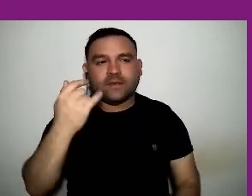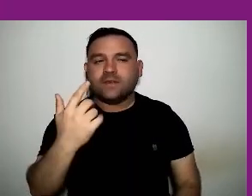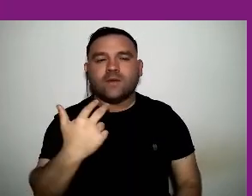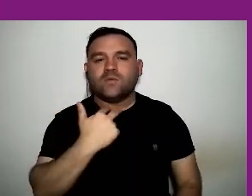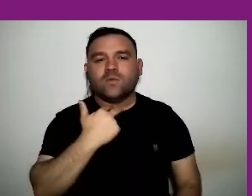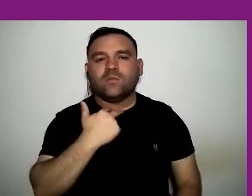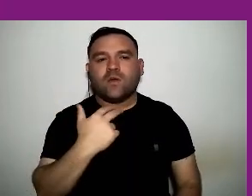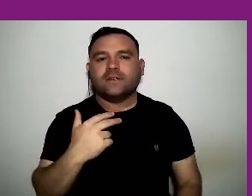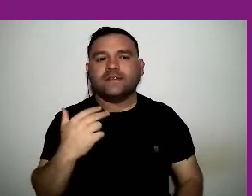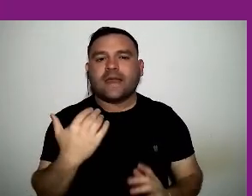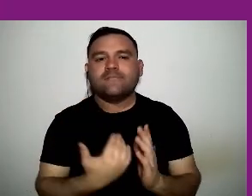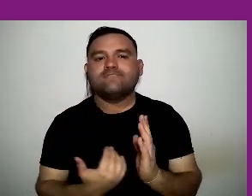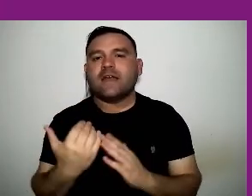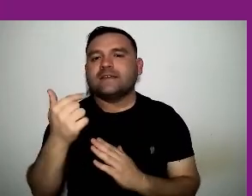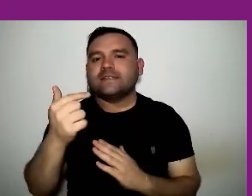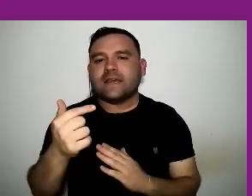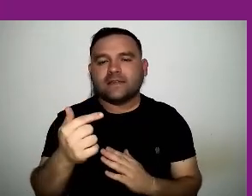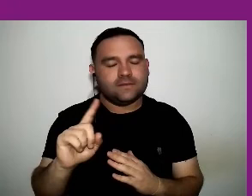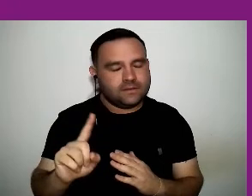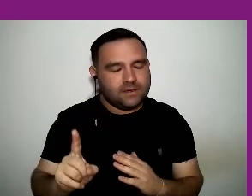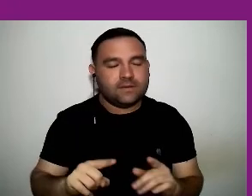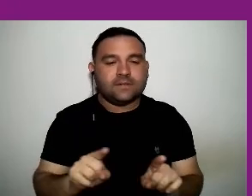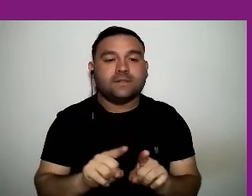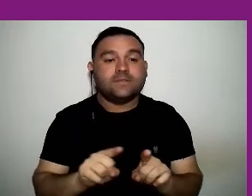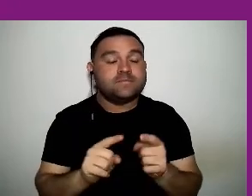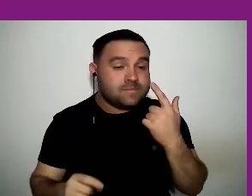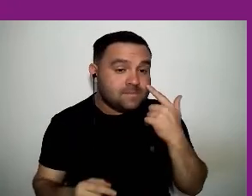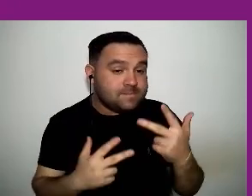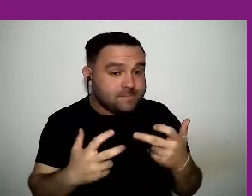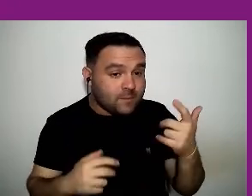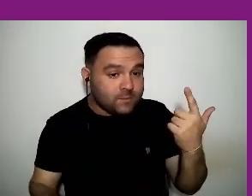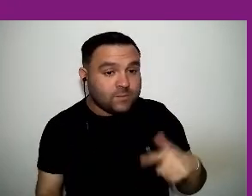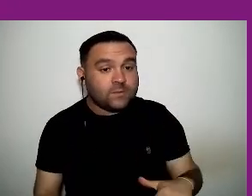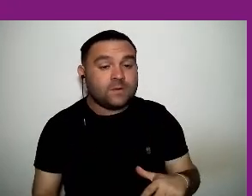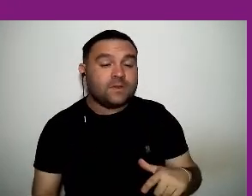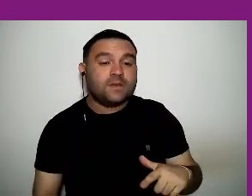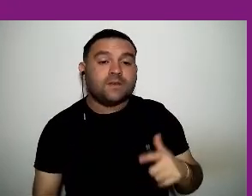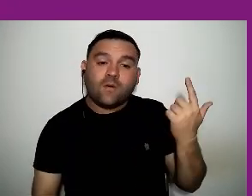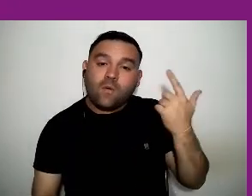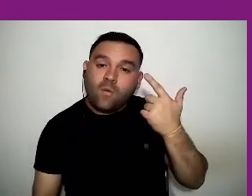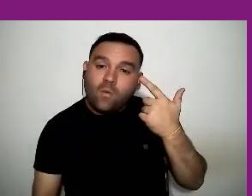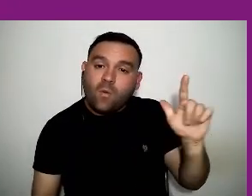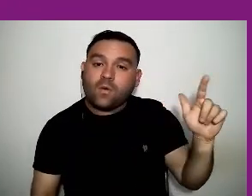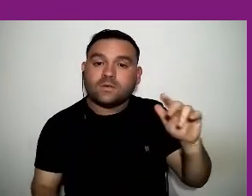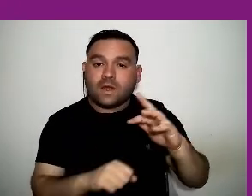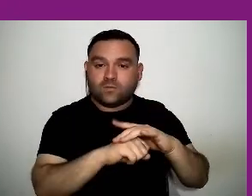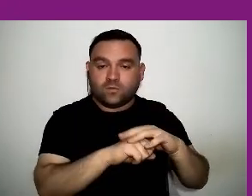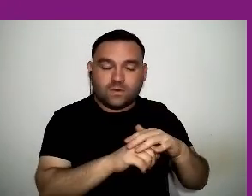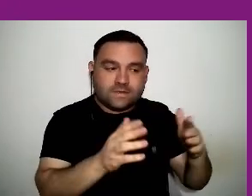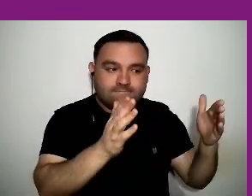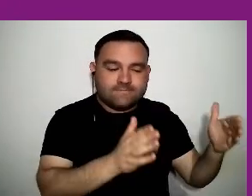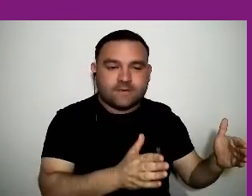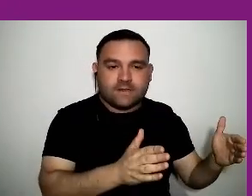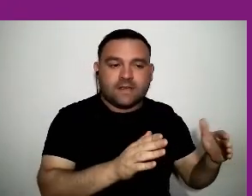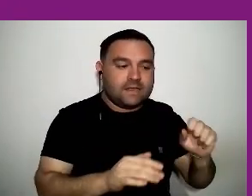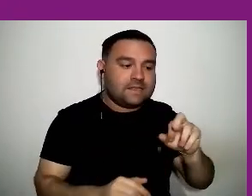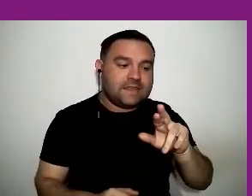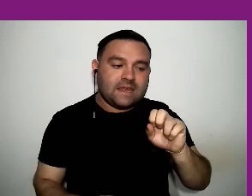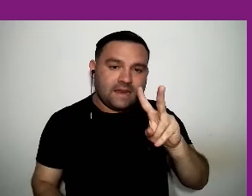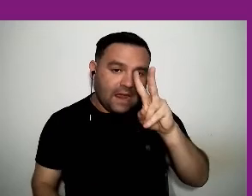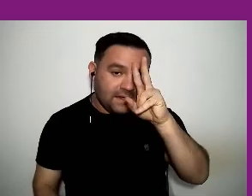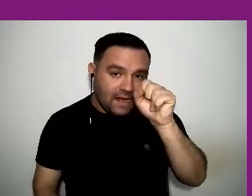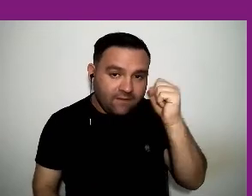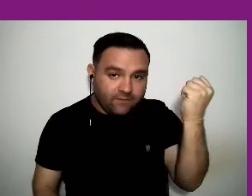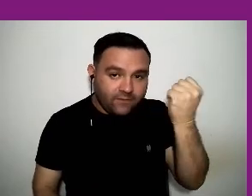passado de 7, no máximo 8 ml por quilo. E vejam, de novo, em outra fase de doença, não na SARA grave,